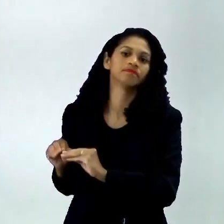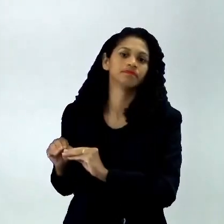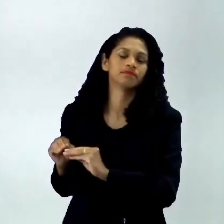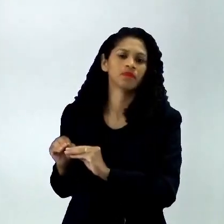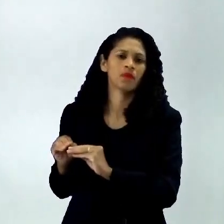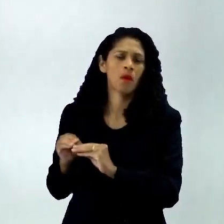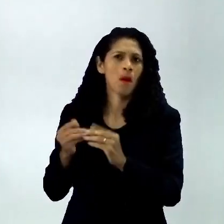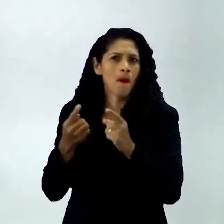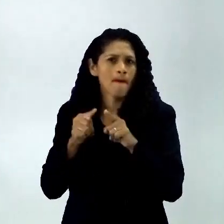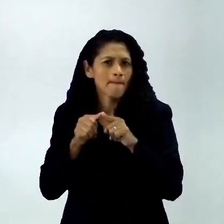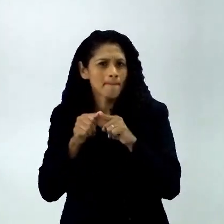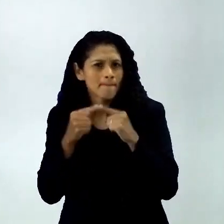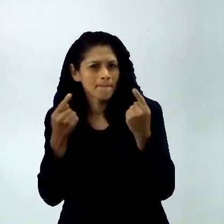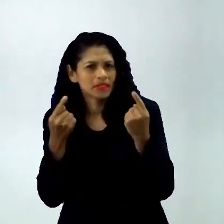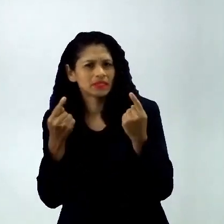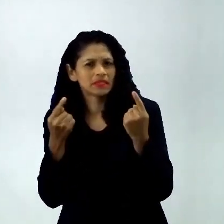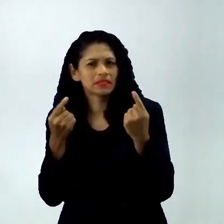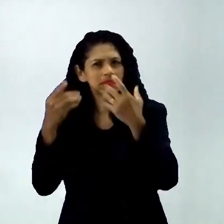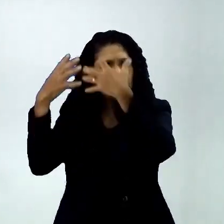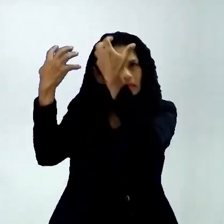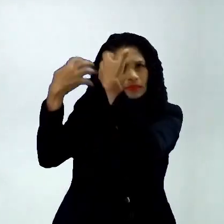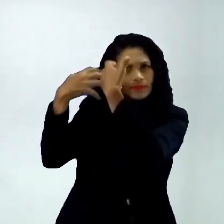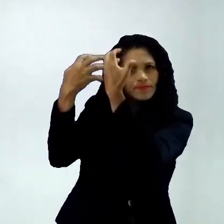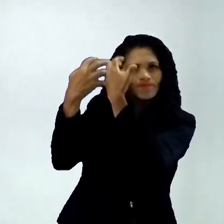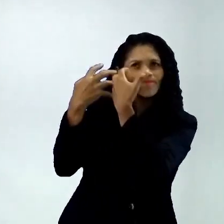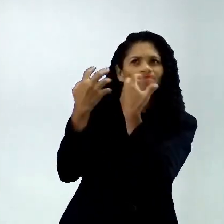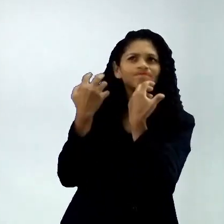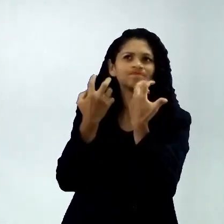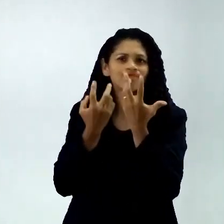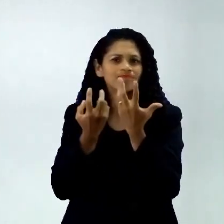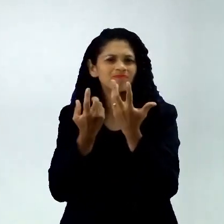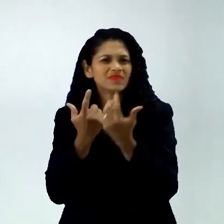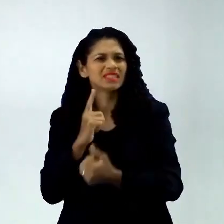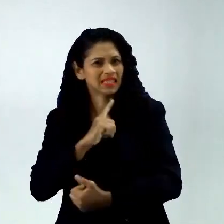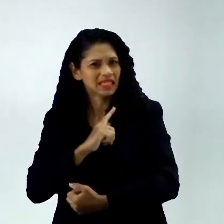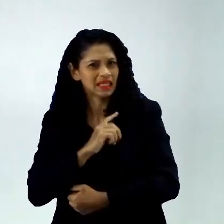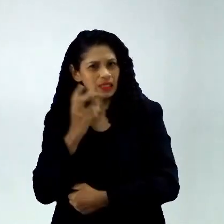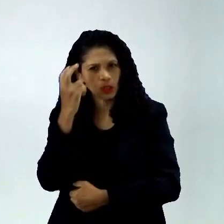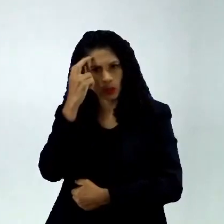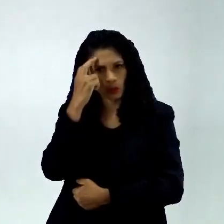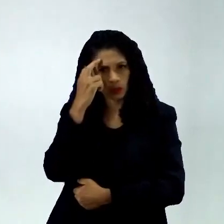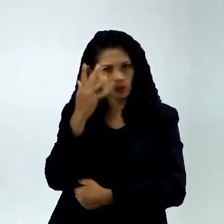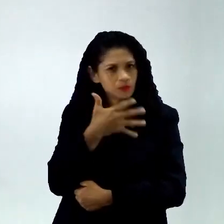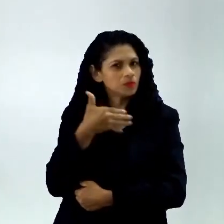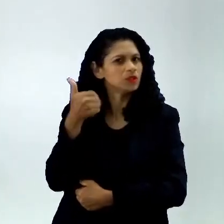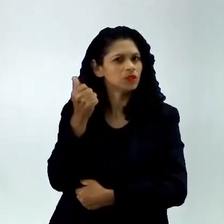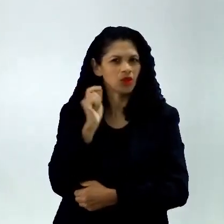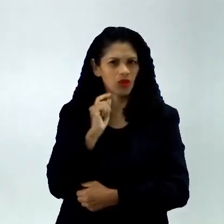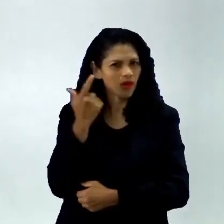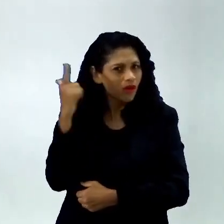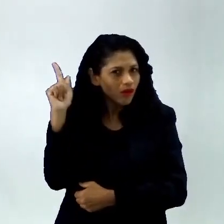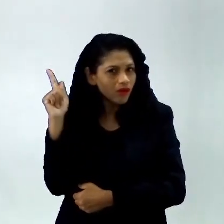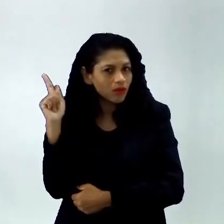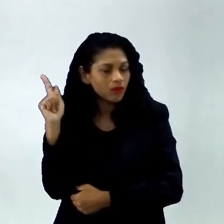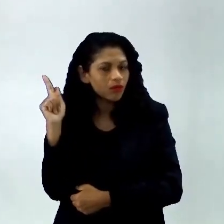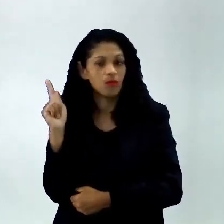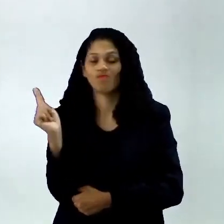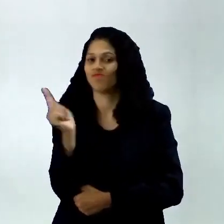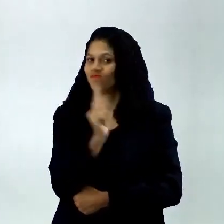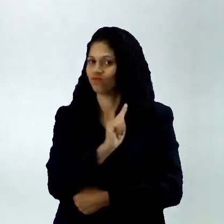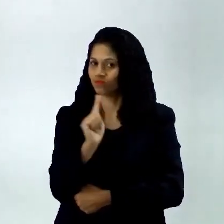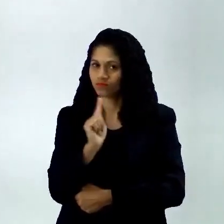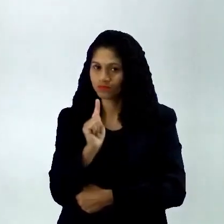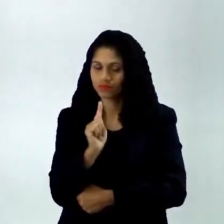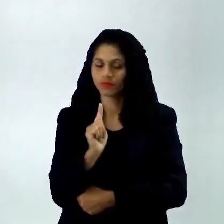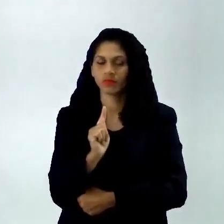faz a reflexão de tipo, existe uma cultura melhor que a outra? Os portugueses ignoraram a cultura indígena se achando